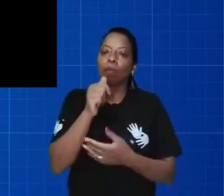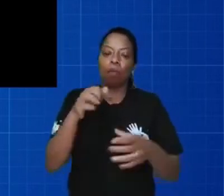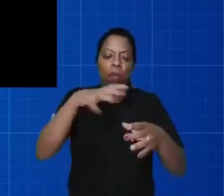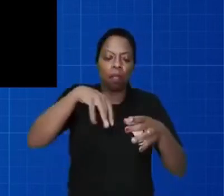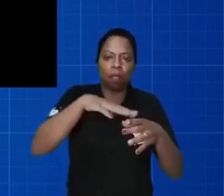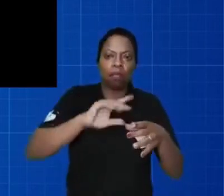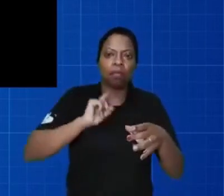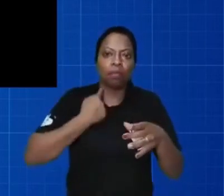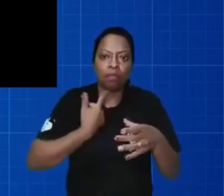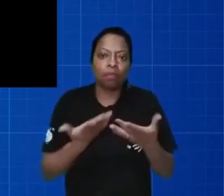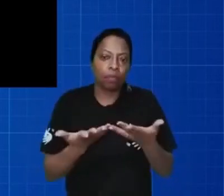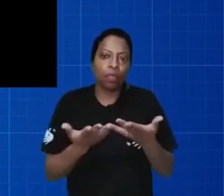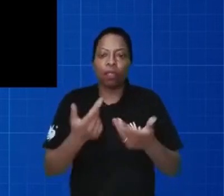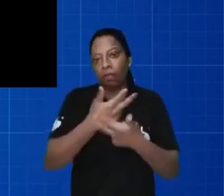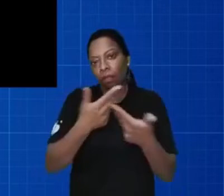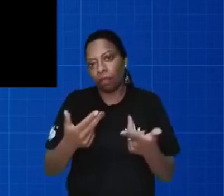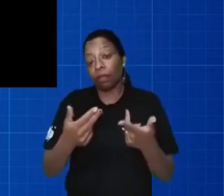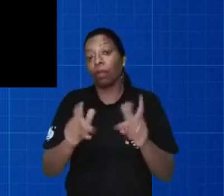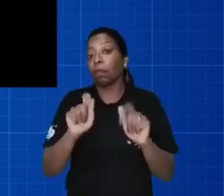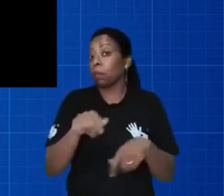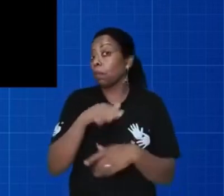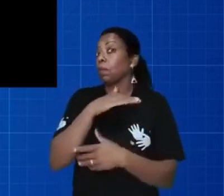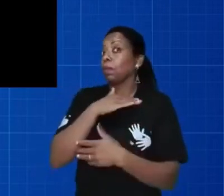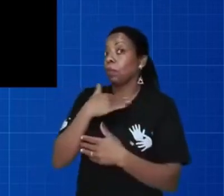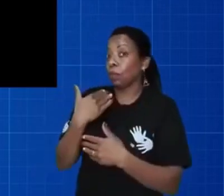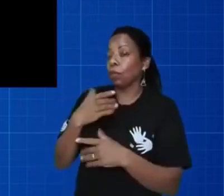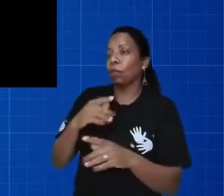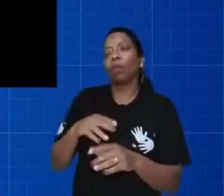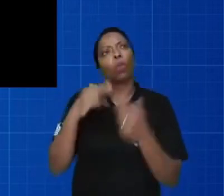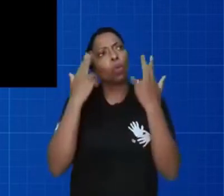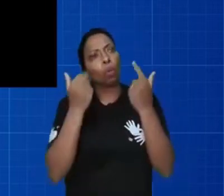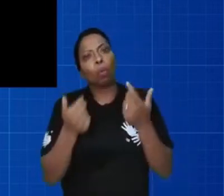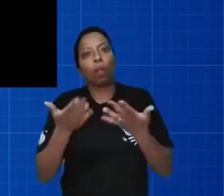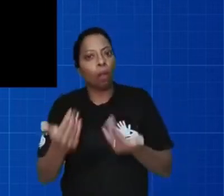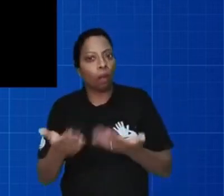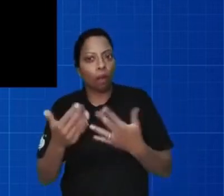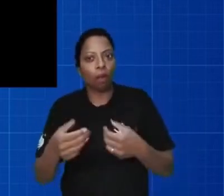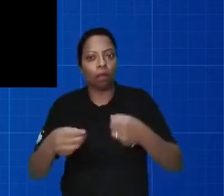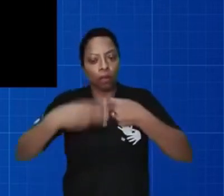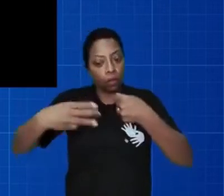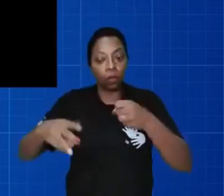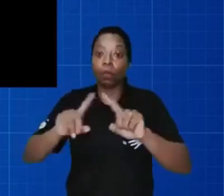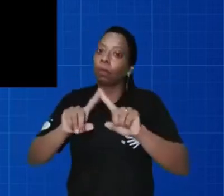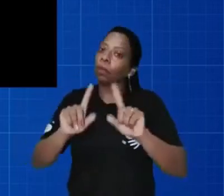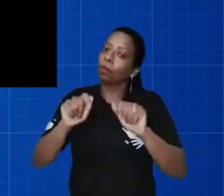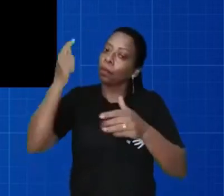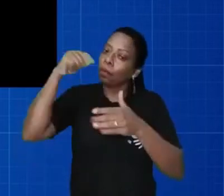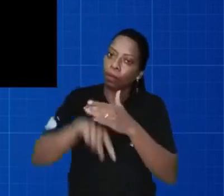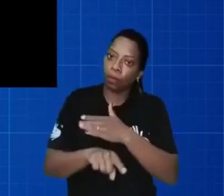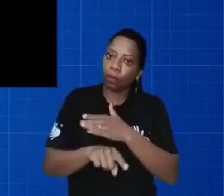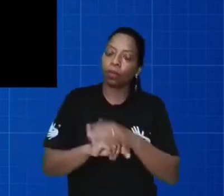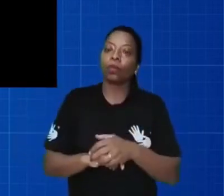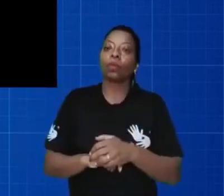se agravar. Dose única com 15 meses de idade. HPV. O HPV tem muito aquele estigma, né?